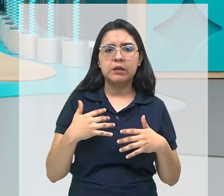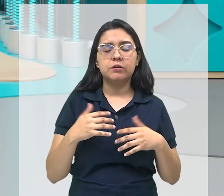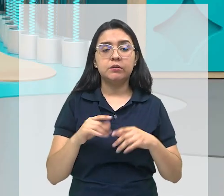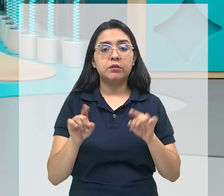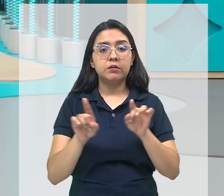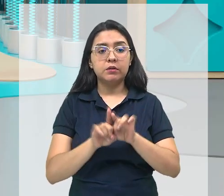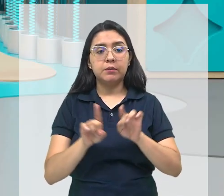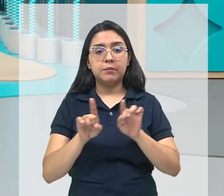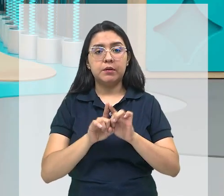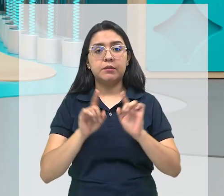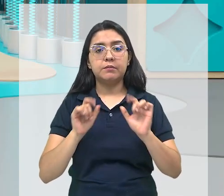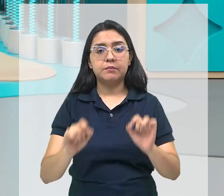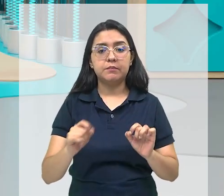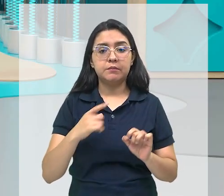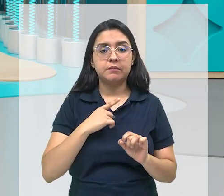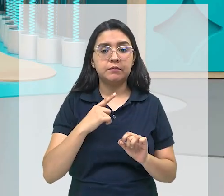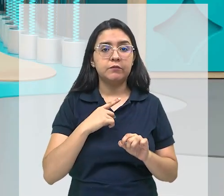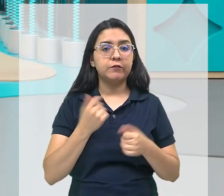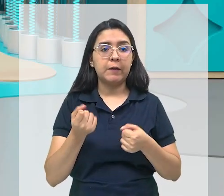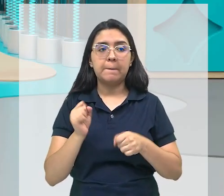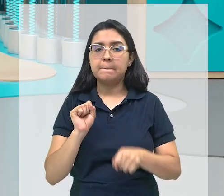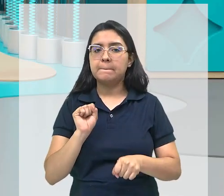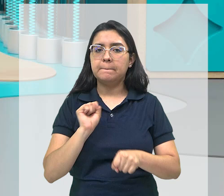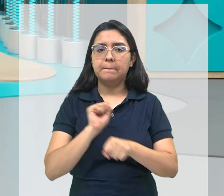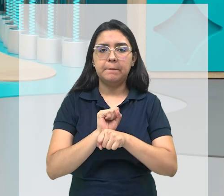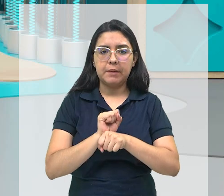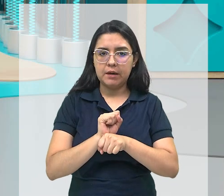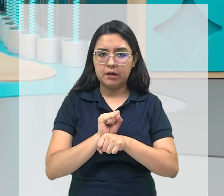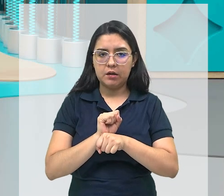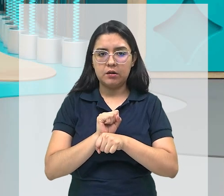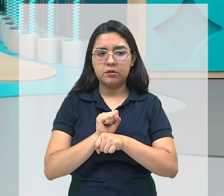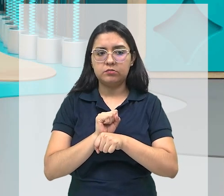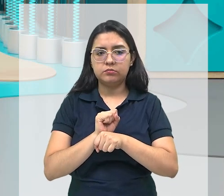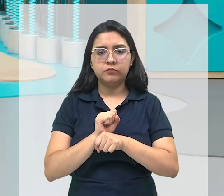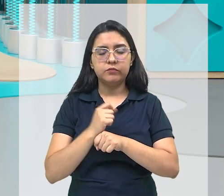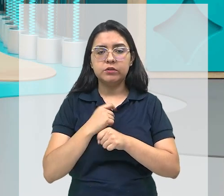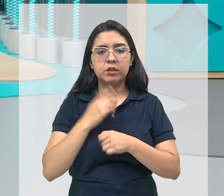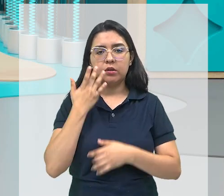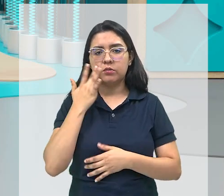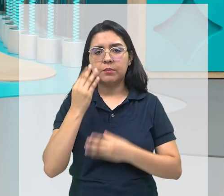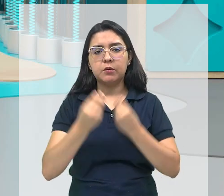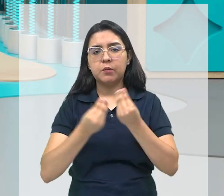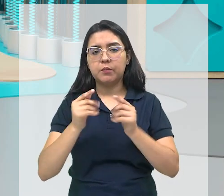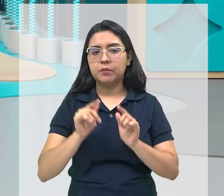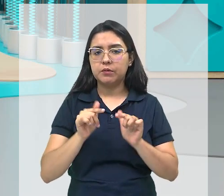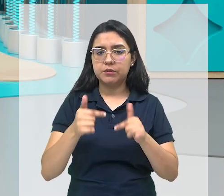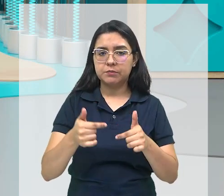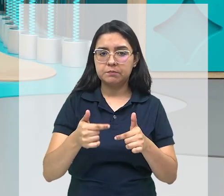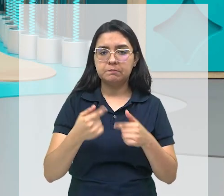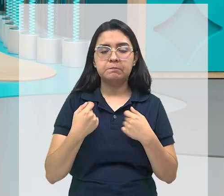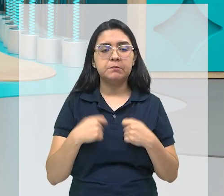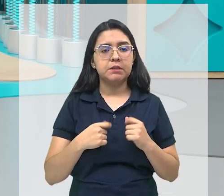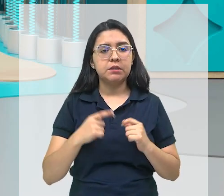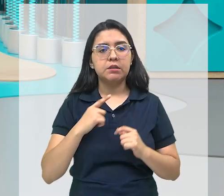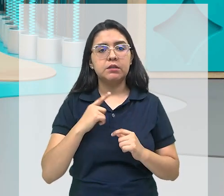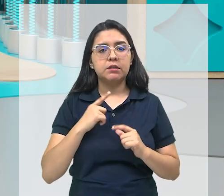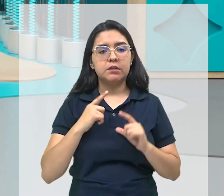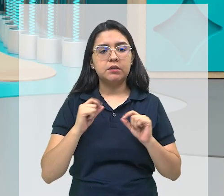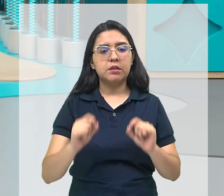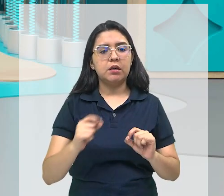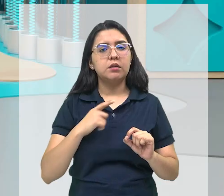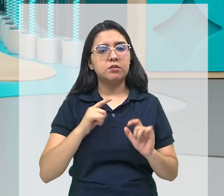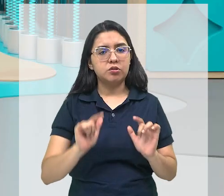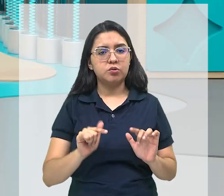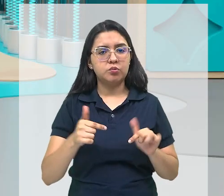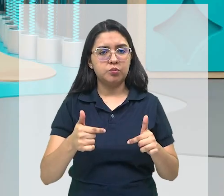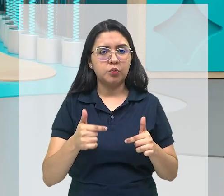você também não estagnar, não ficar paralisado sem saber o que fazer. Precisa ter aquela frieza,